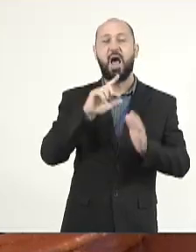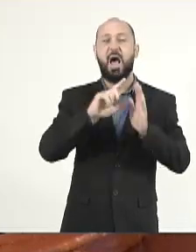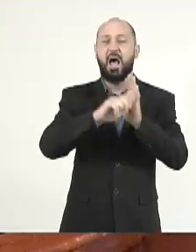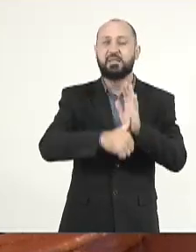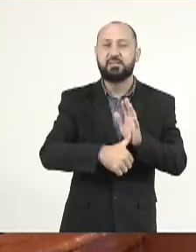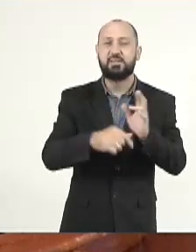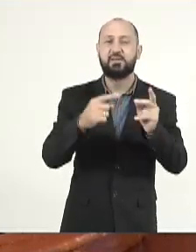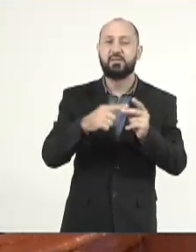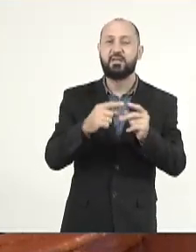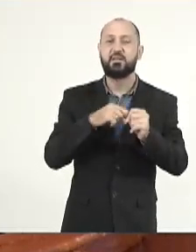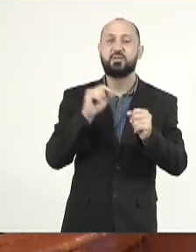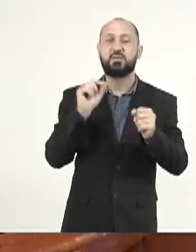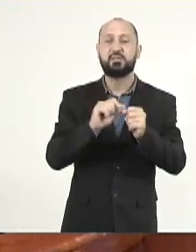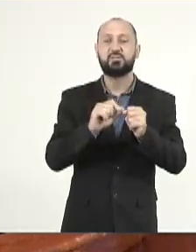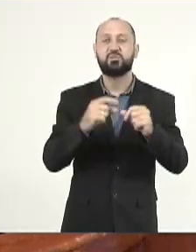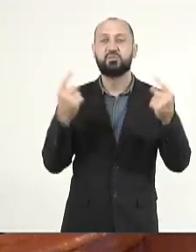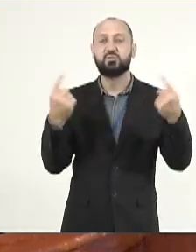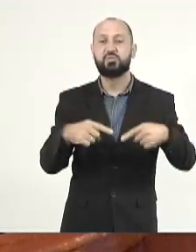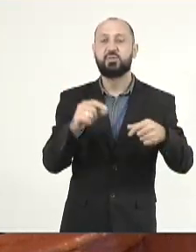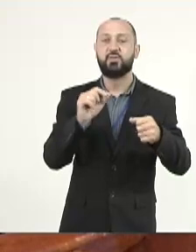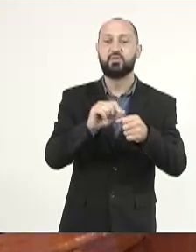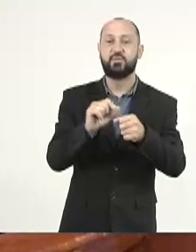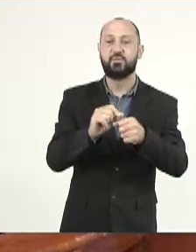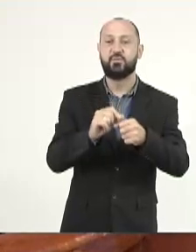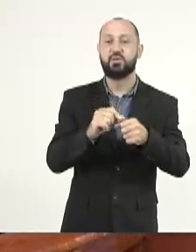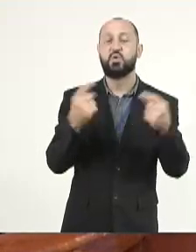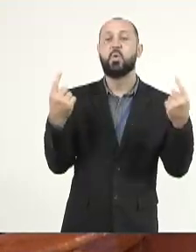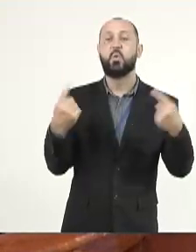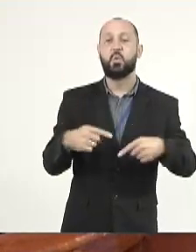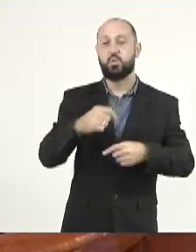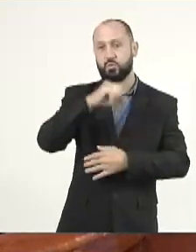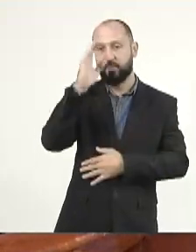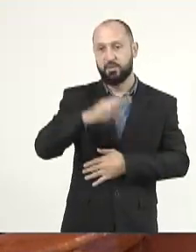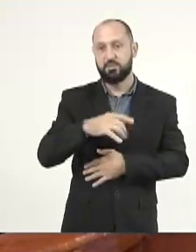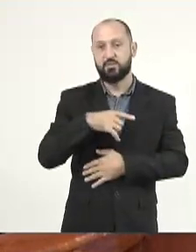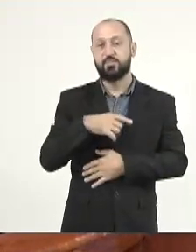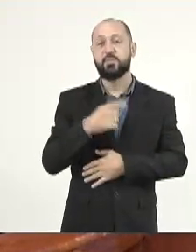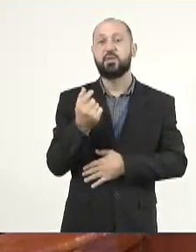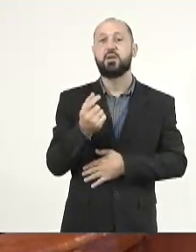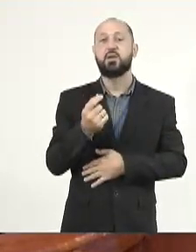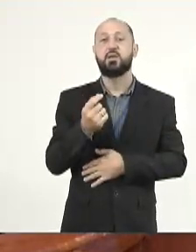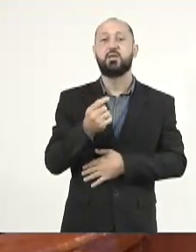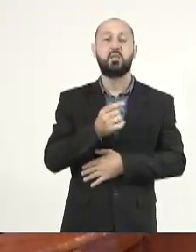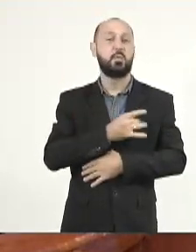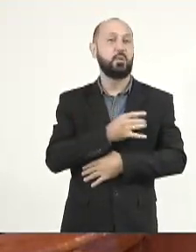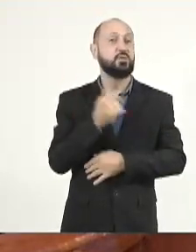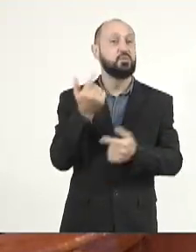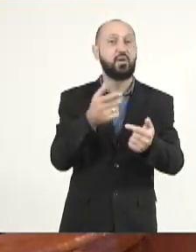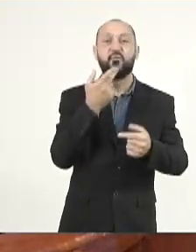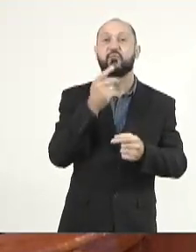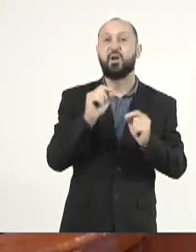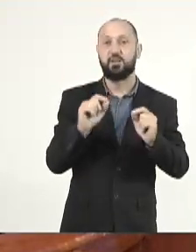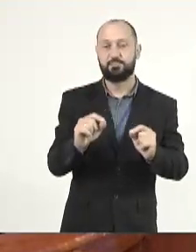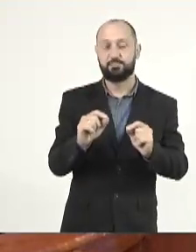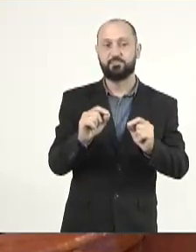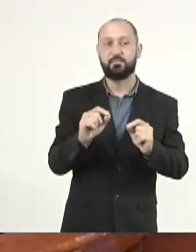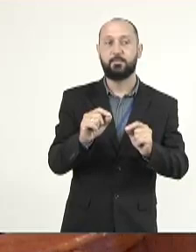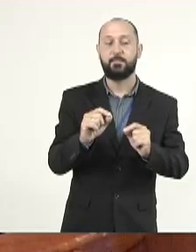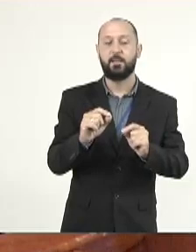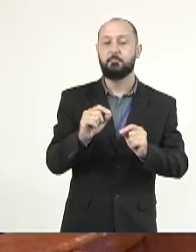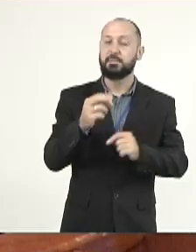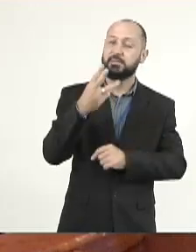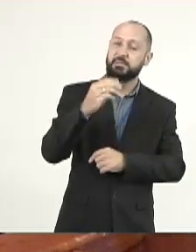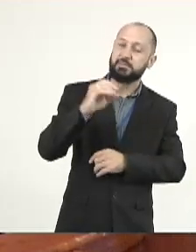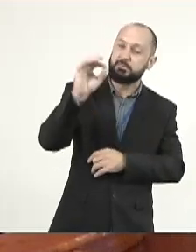atrasado, reacionário e que joga contra o Brasil. Eu não tenho nenhum receio de dizer que